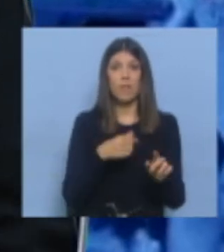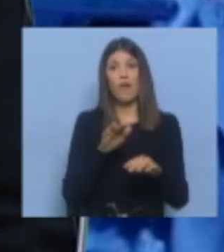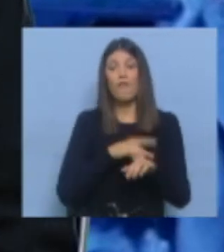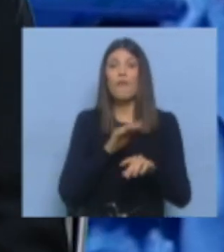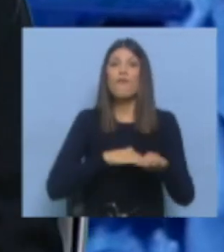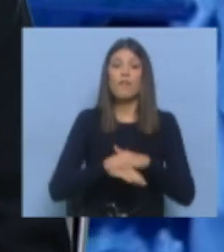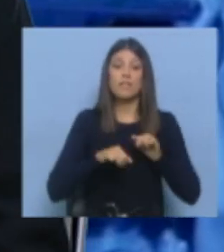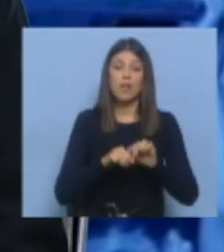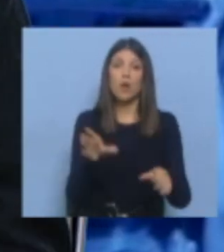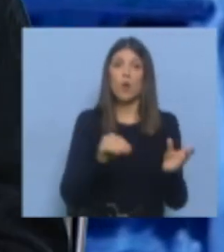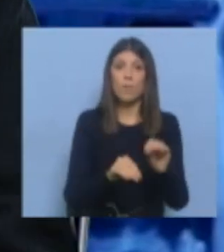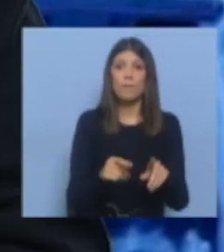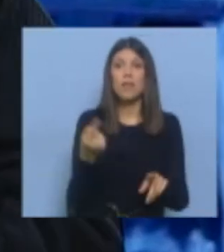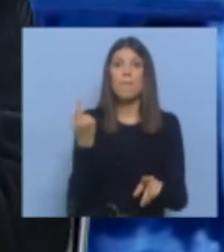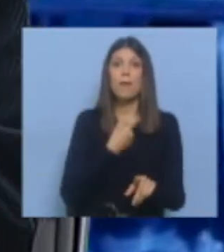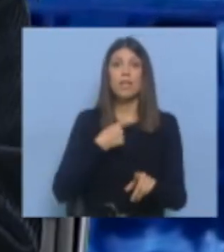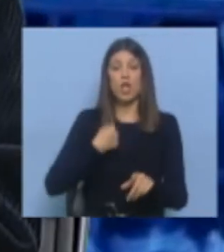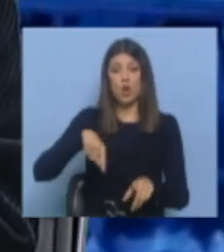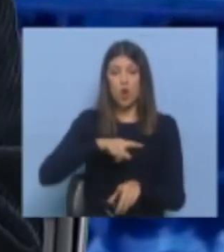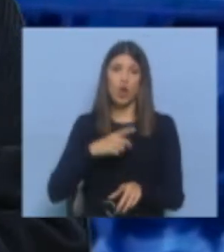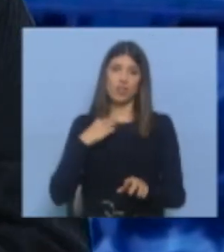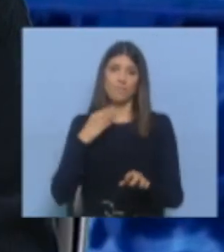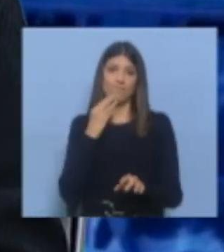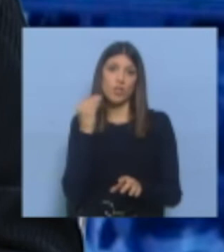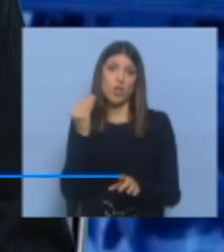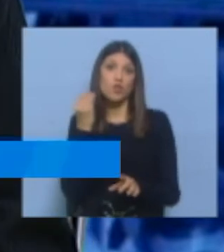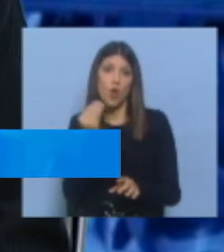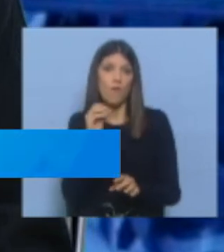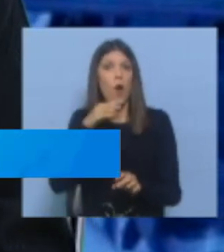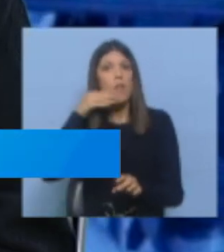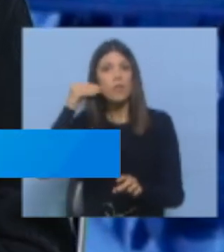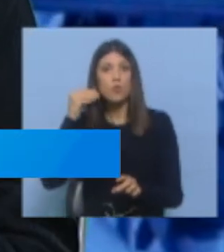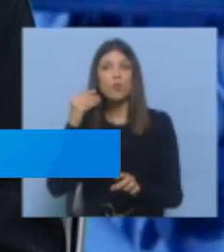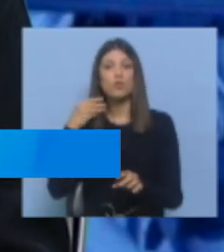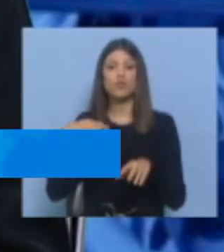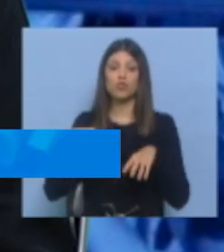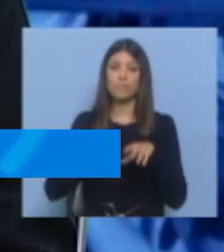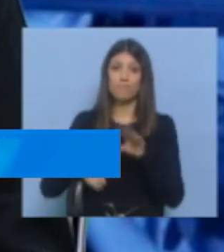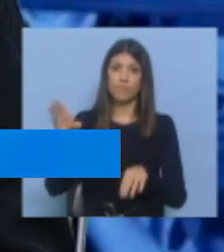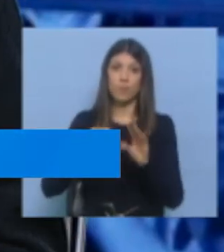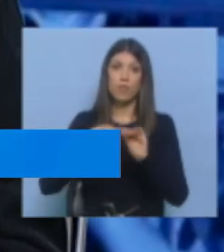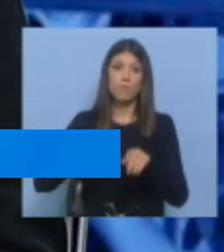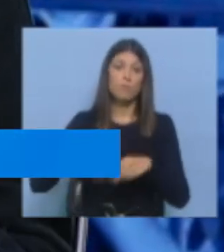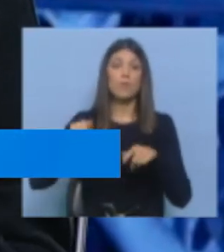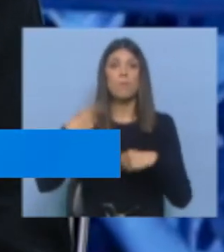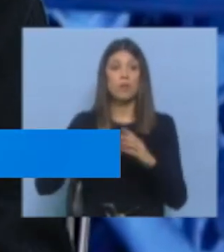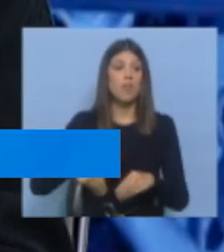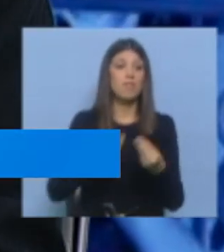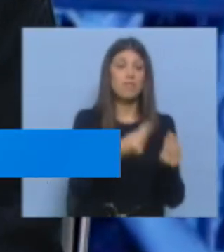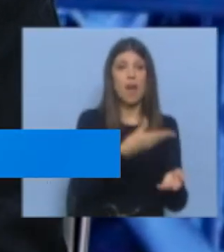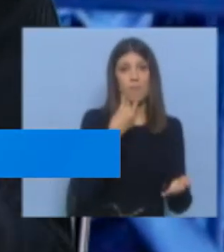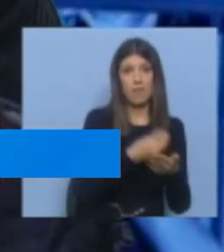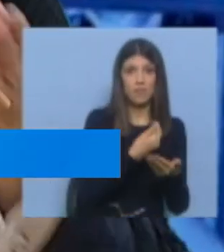nós puder fazer isso e puder levar as compras à porta dessas pessoas, é bom que o faça, não é? Portanto, os